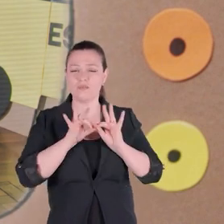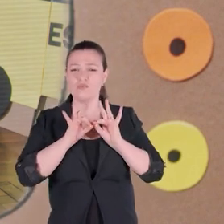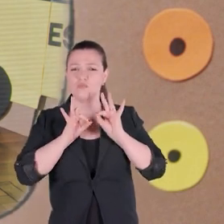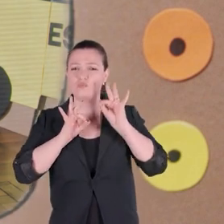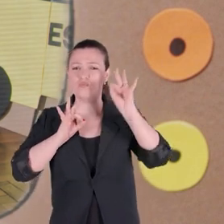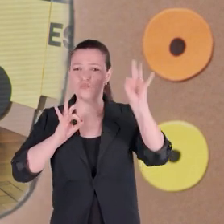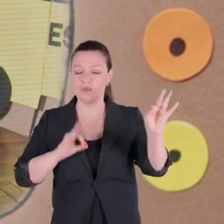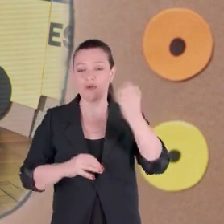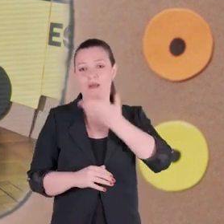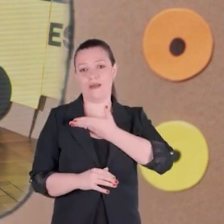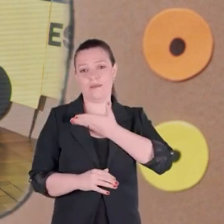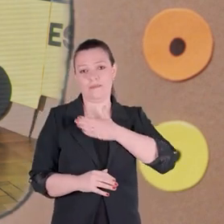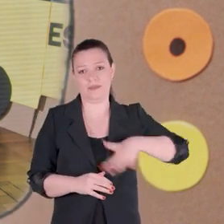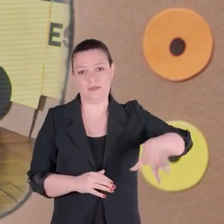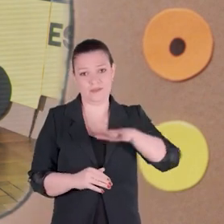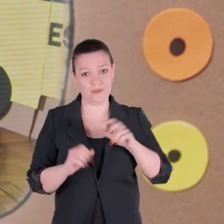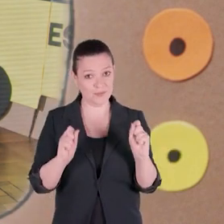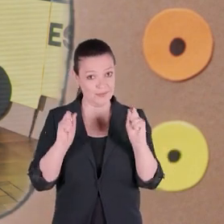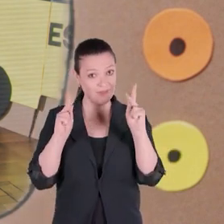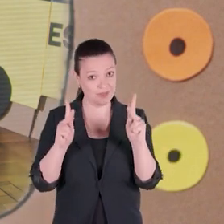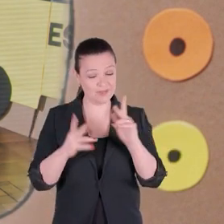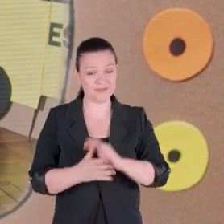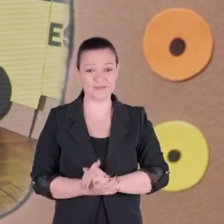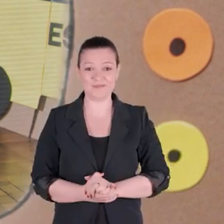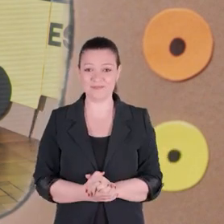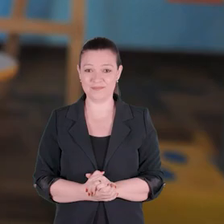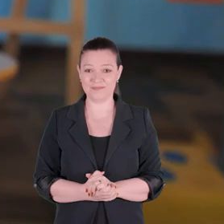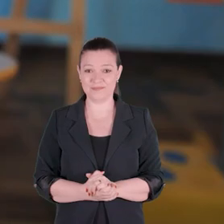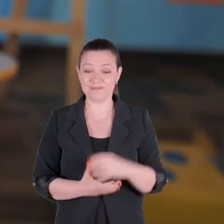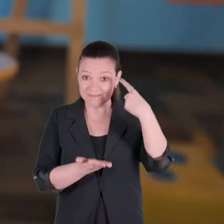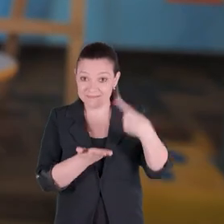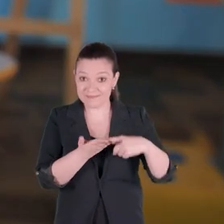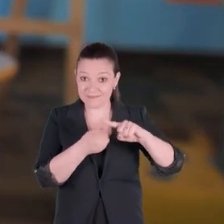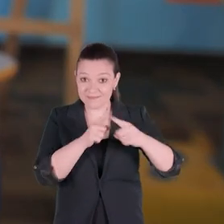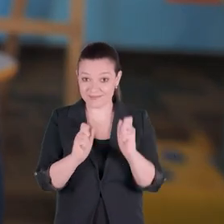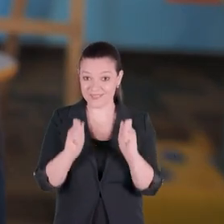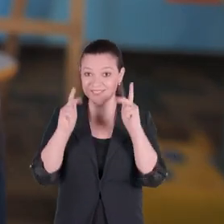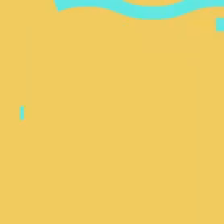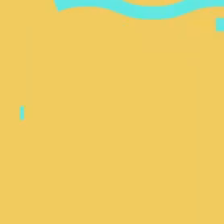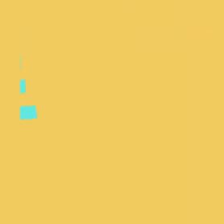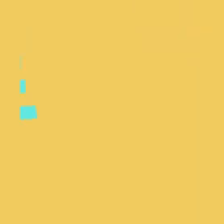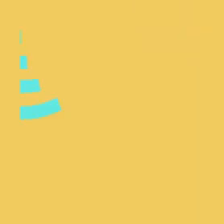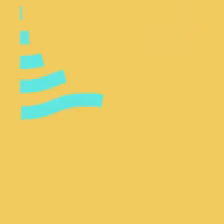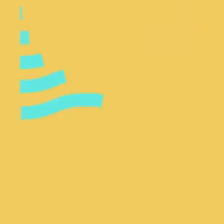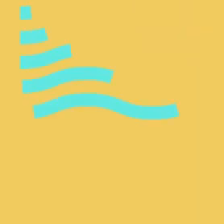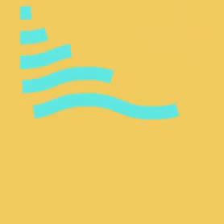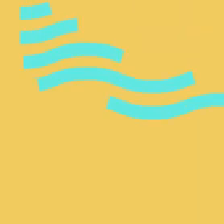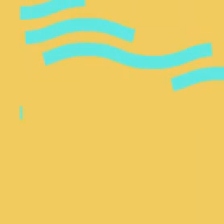passos bem grandões dele. Ficamos combinados?